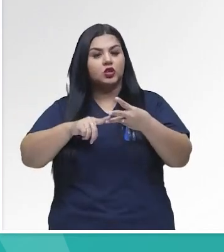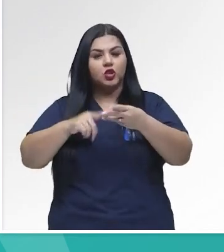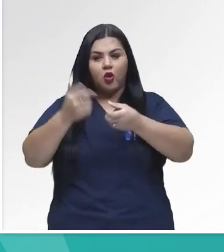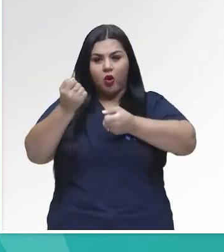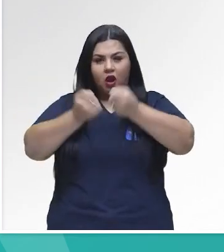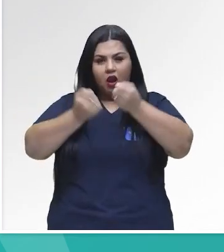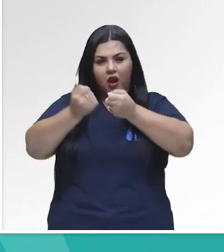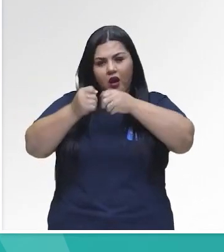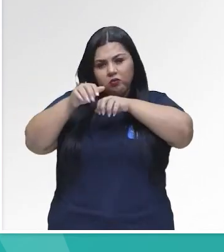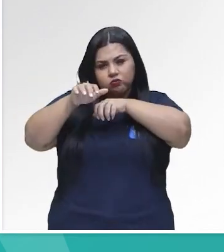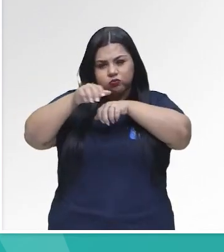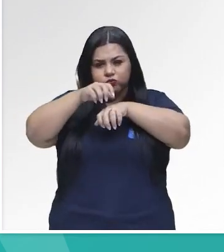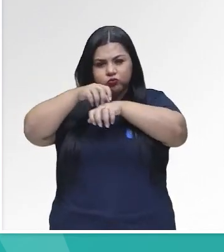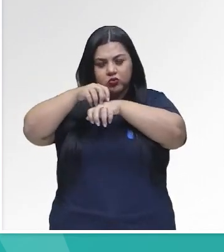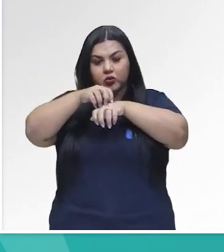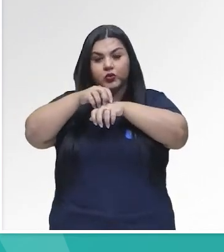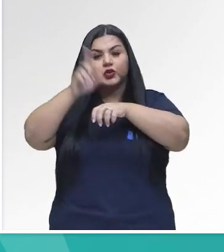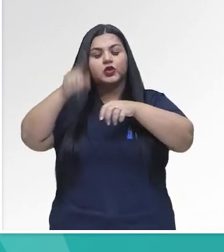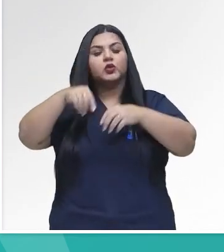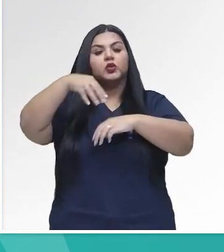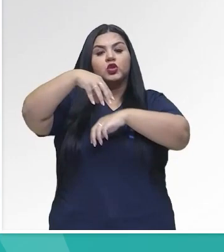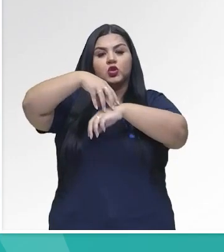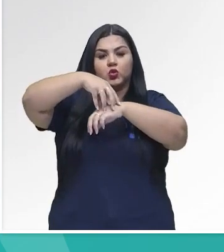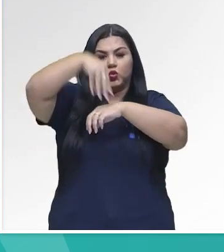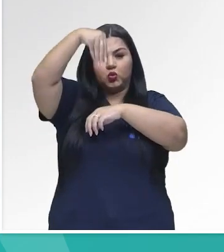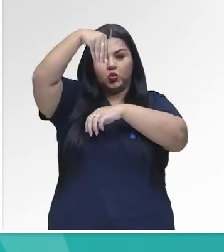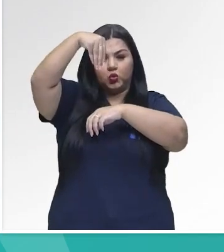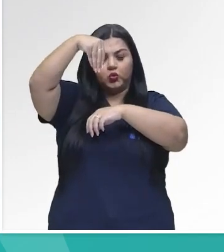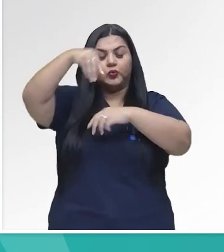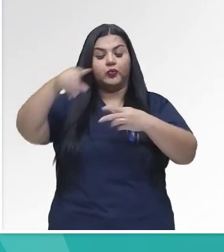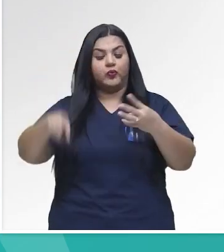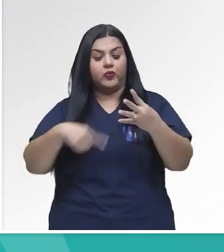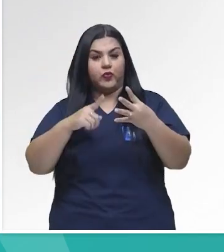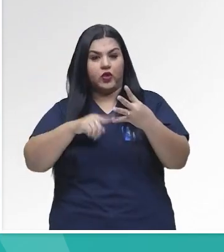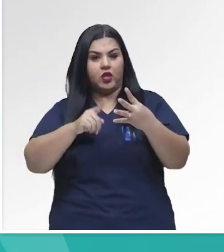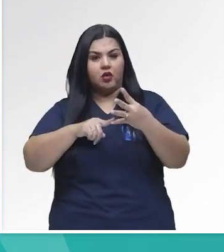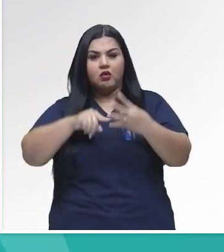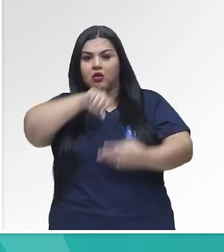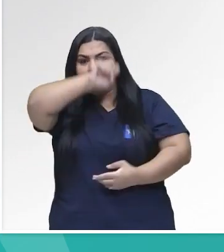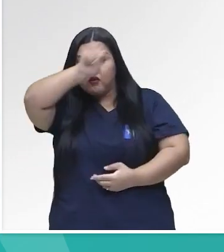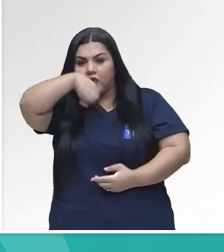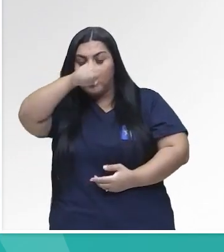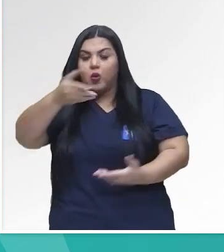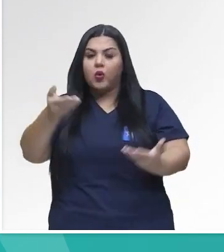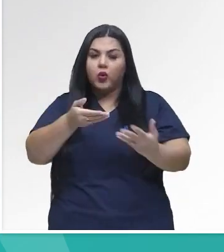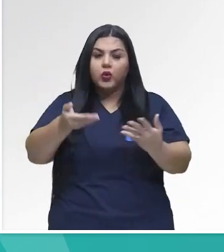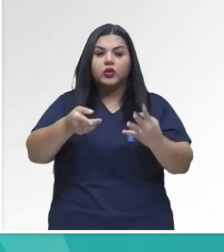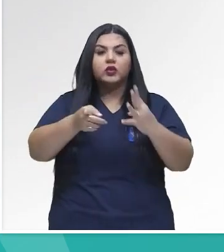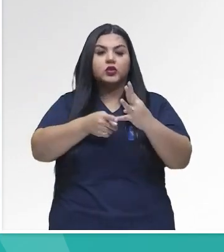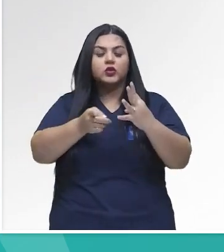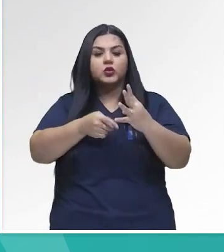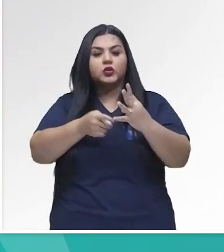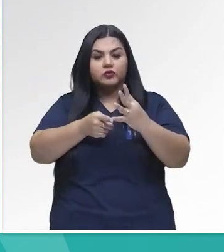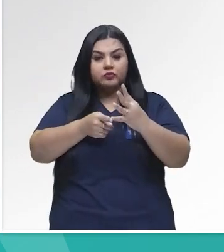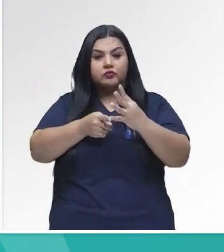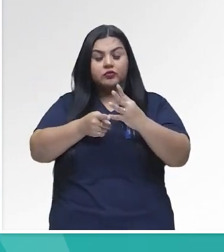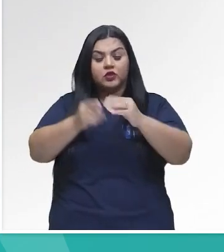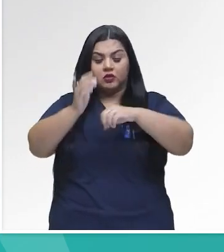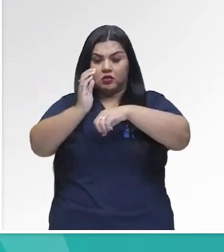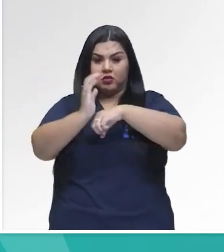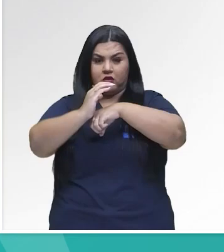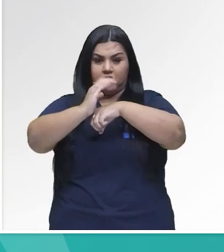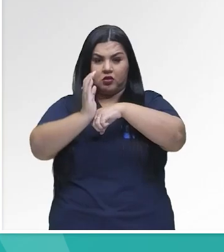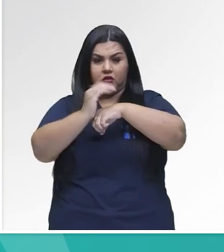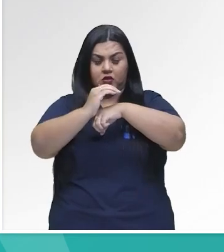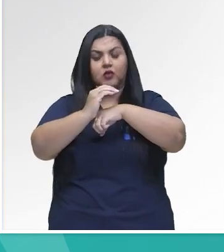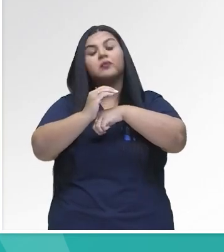combate, que hoje representa as torres, os elefantes, que hoje representam os bispos, o